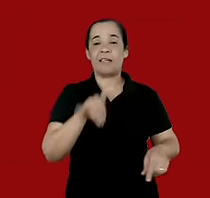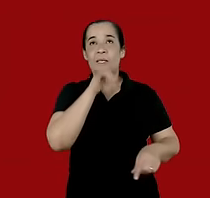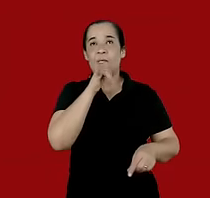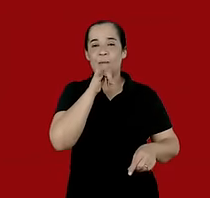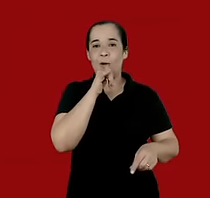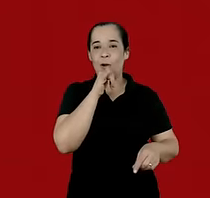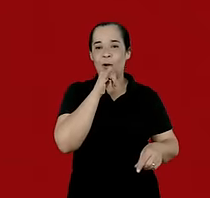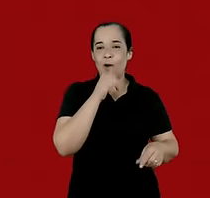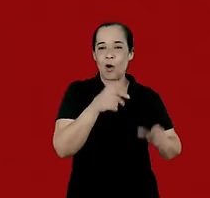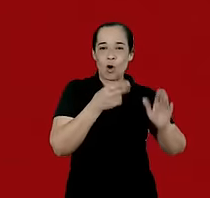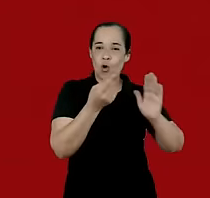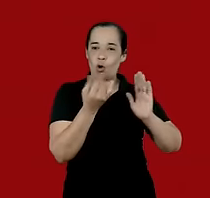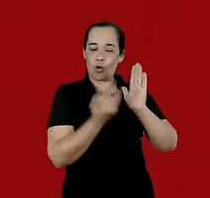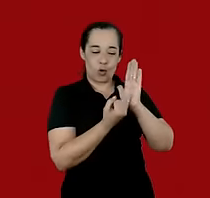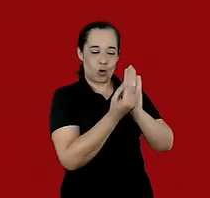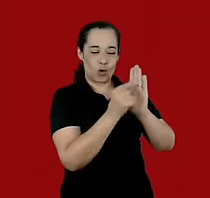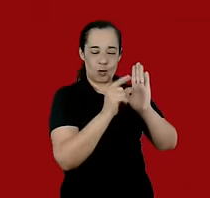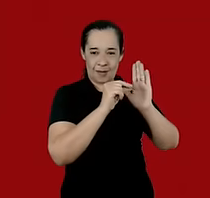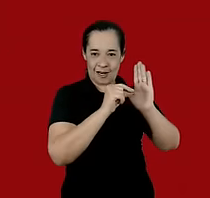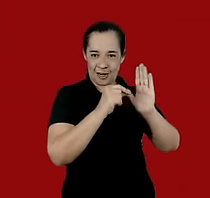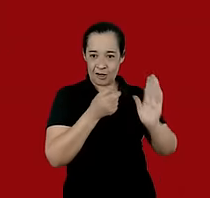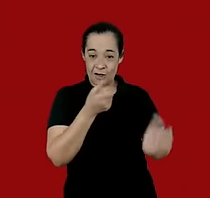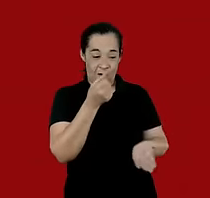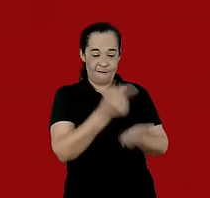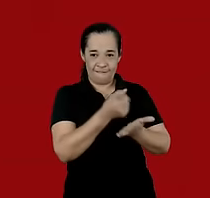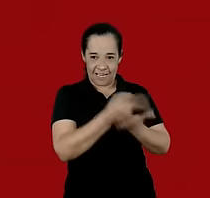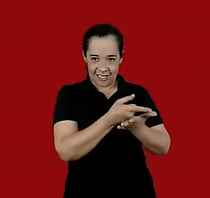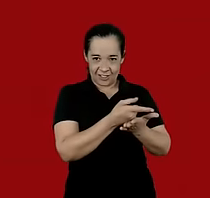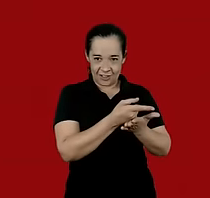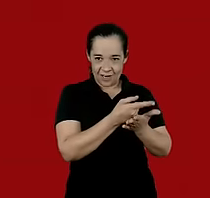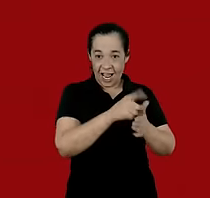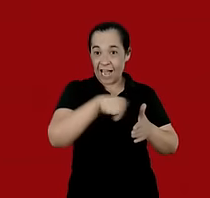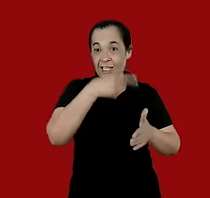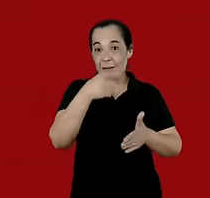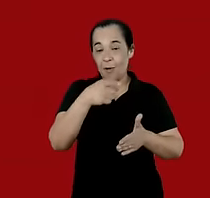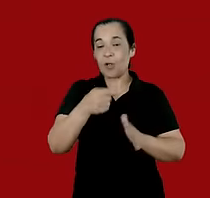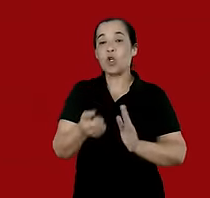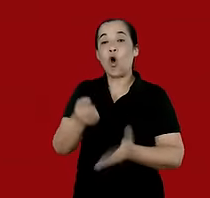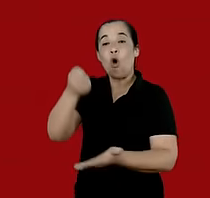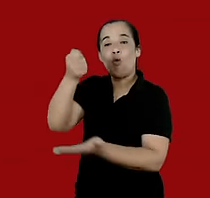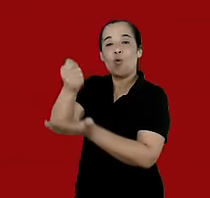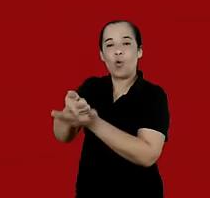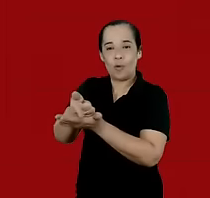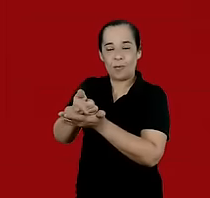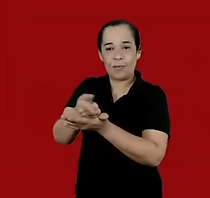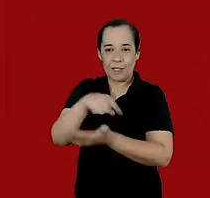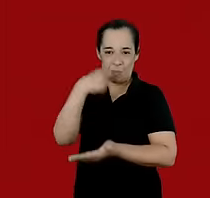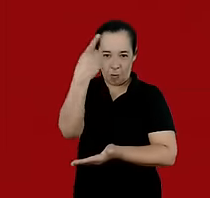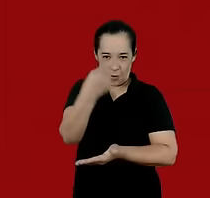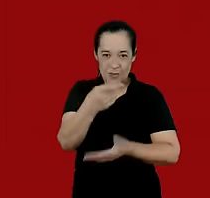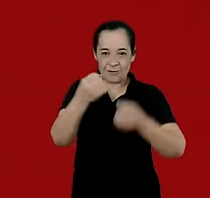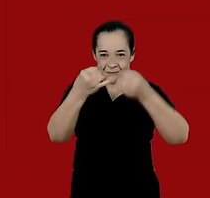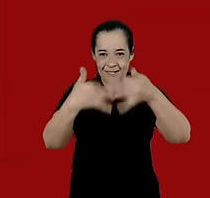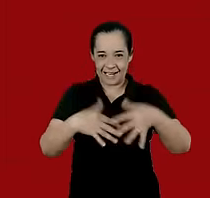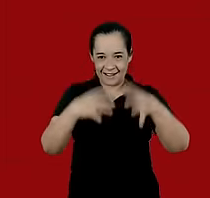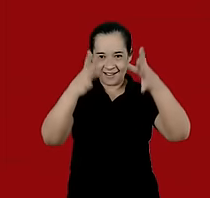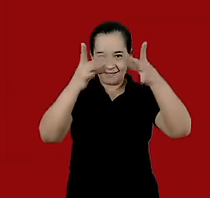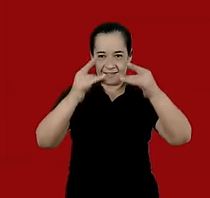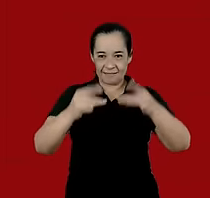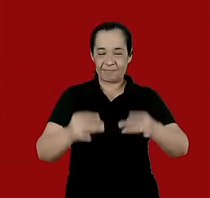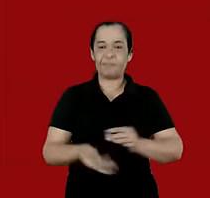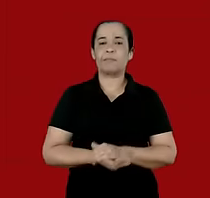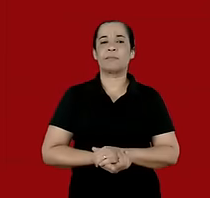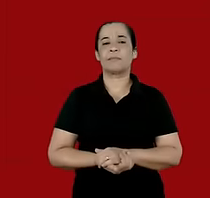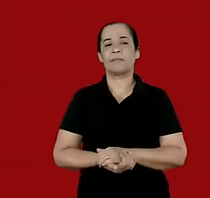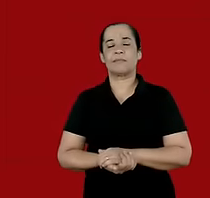amortizar amenizar a volatilidade é muito importante a gestão ativa faz isso a gente vai falar um pouquinho sobre isso só para trazer